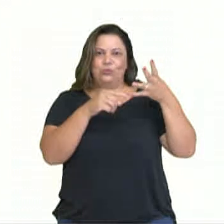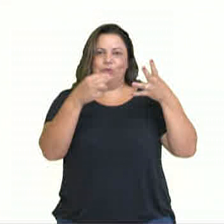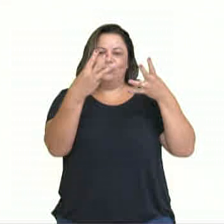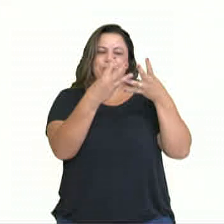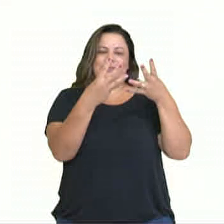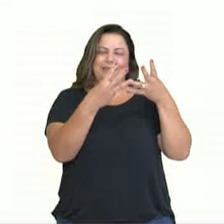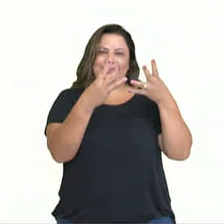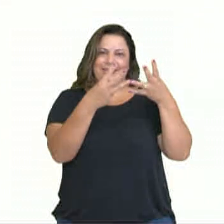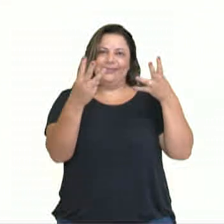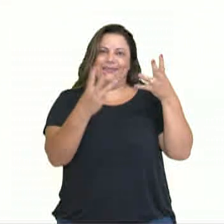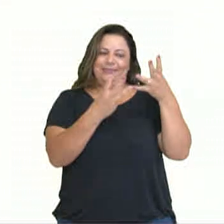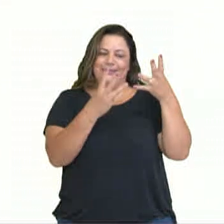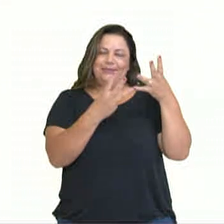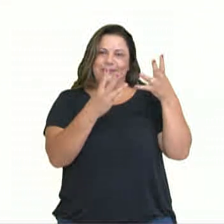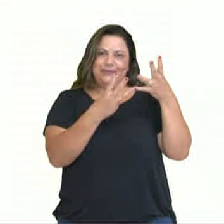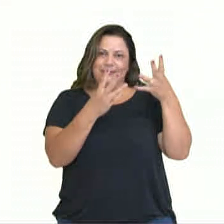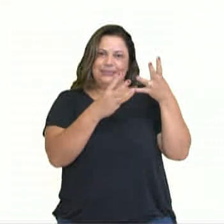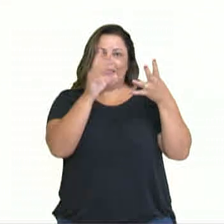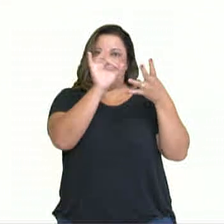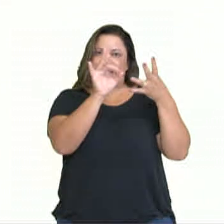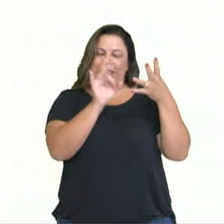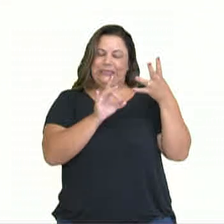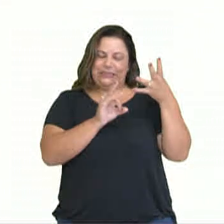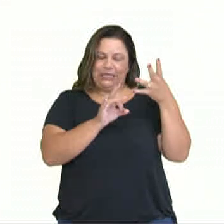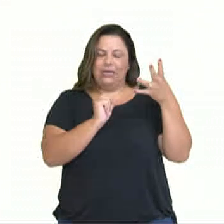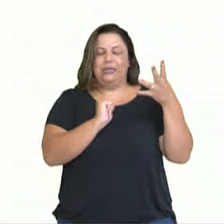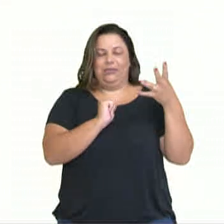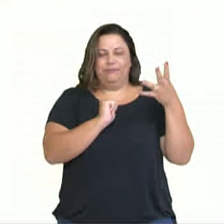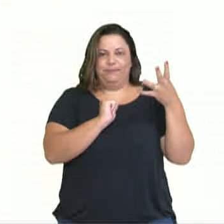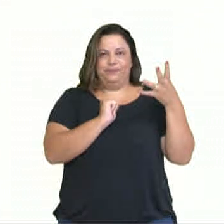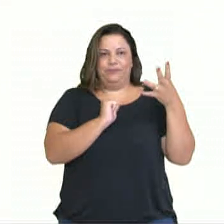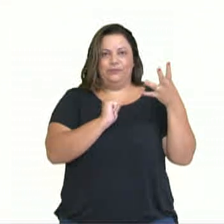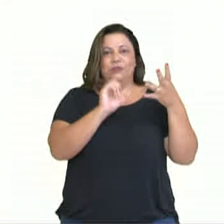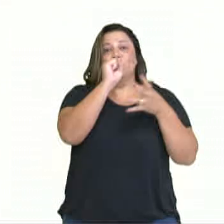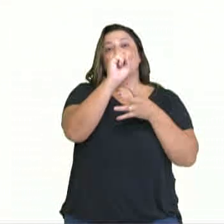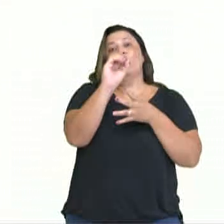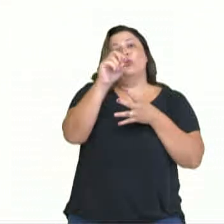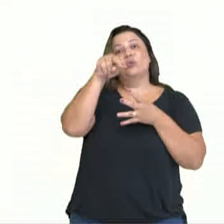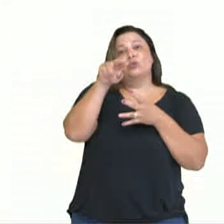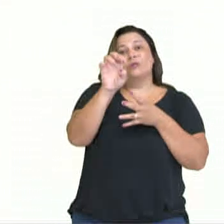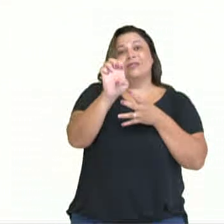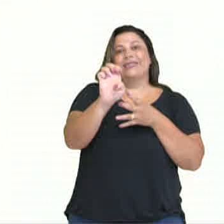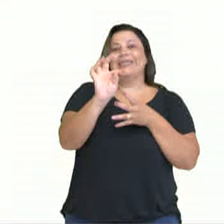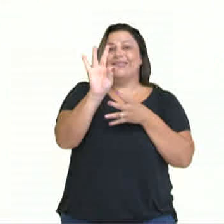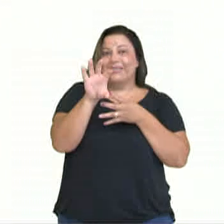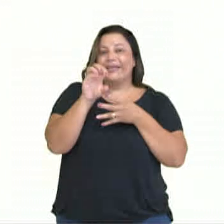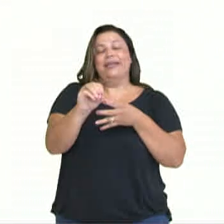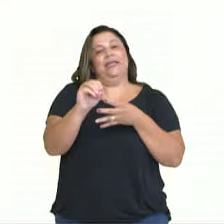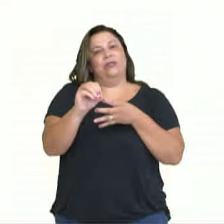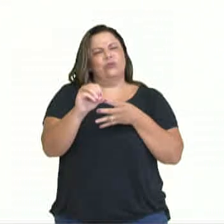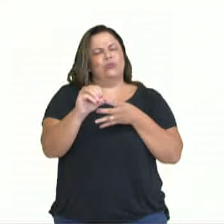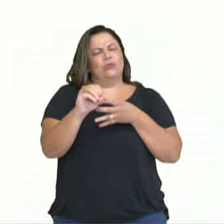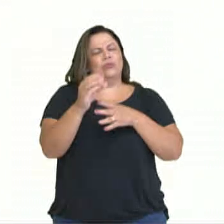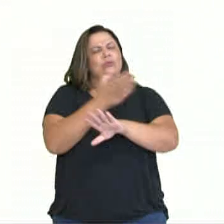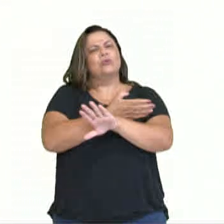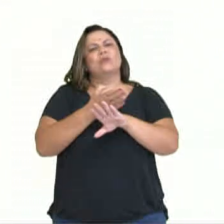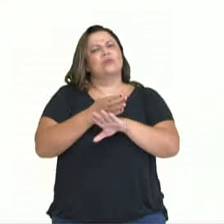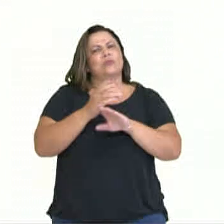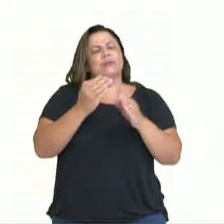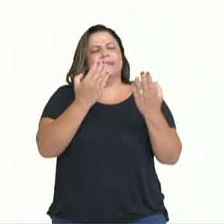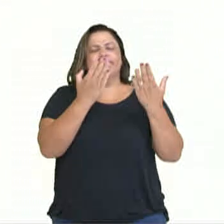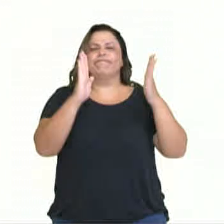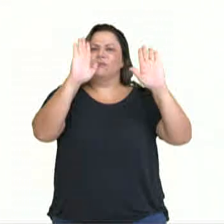tercetos, né, 3 versos cada estrofe. Os sonetos costumam ter uma estrutura semelhante. O